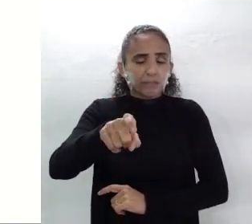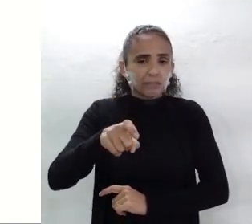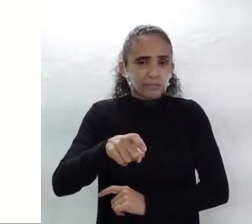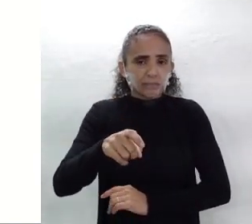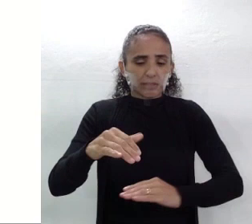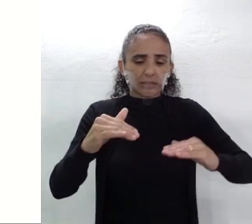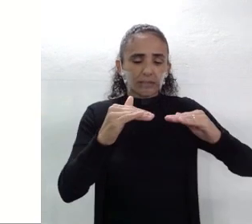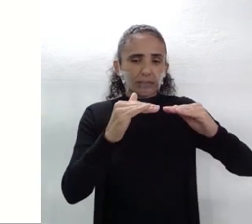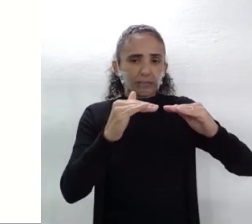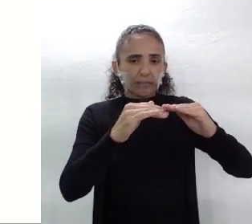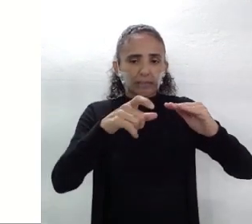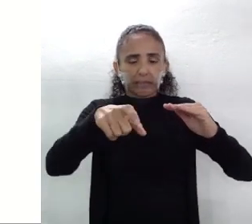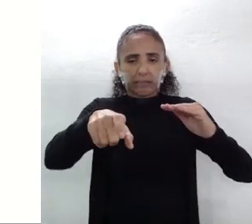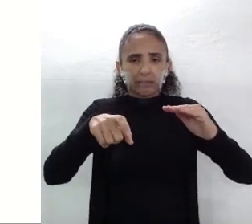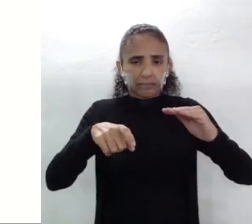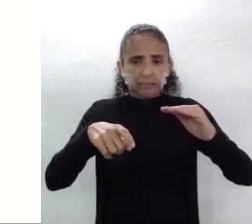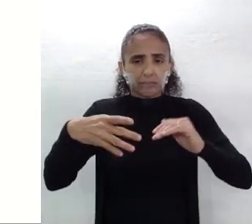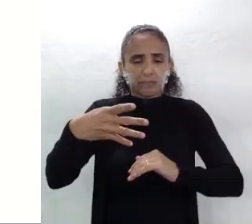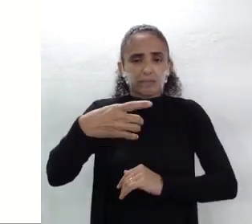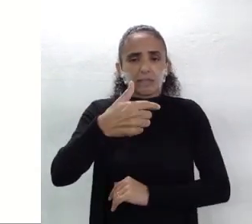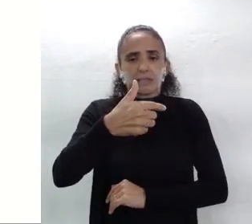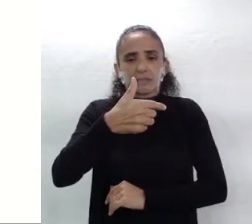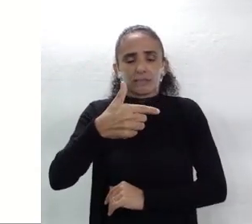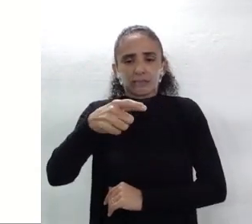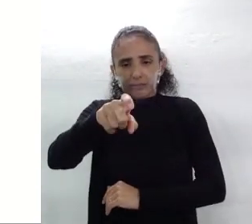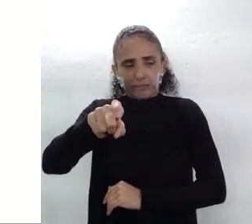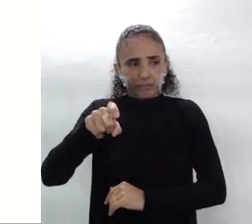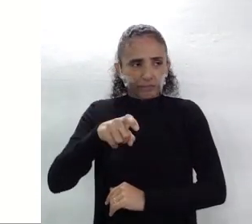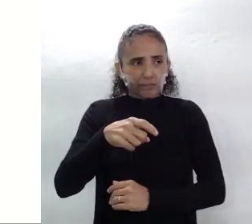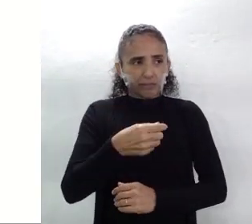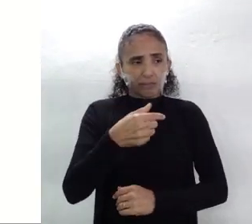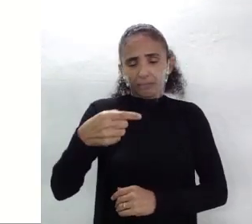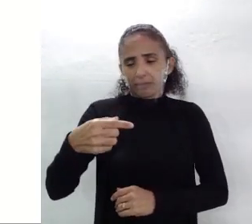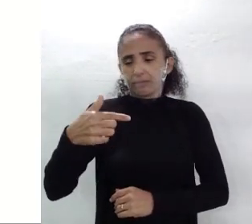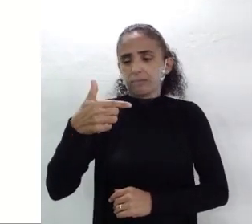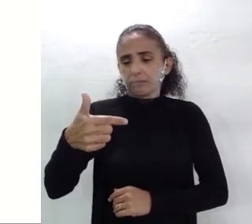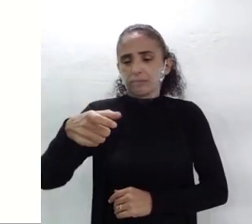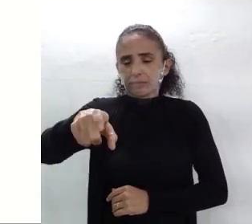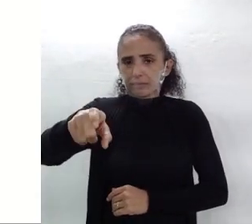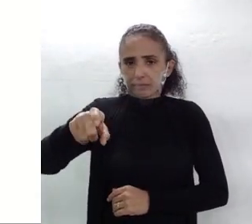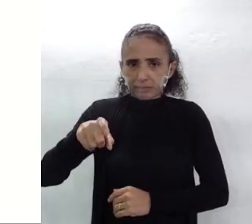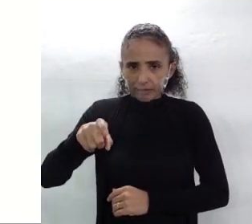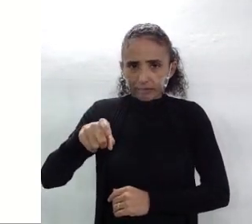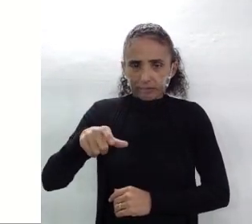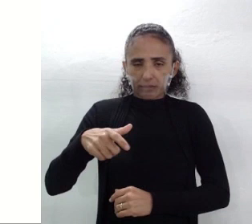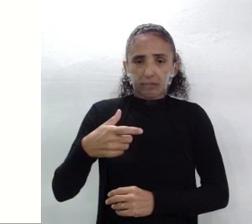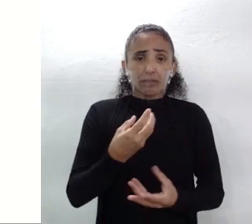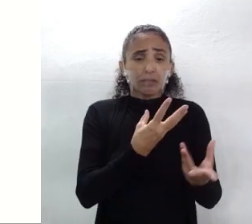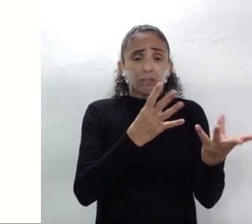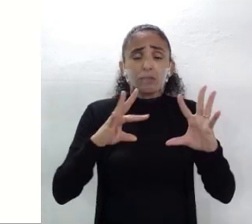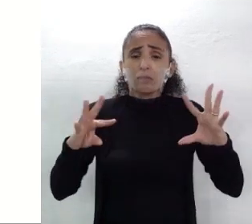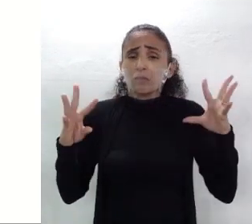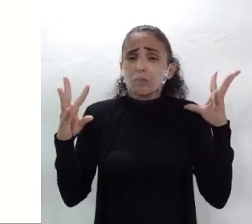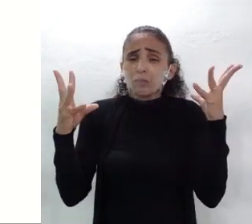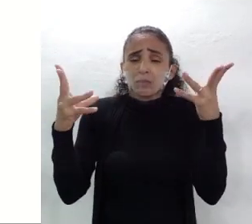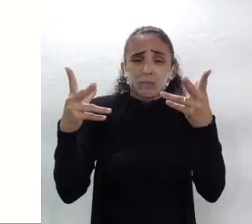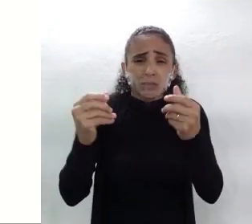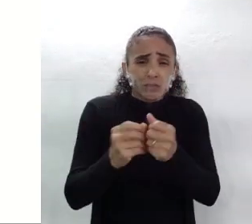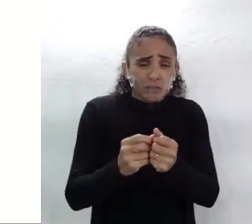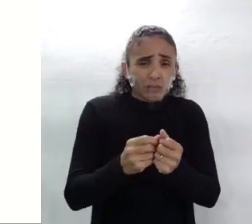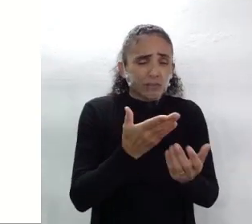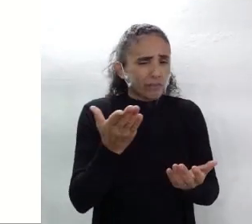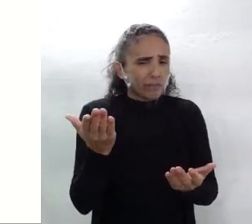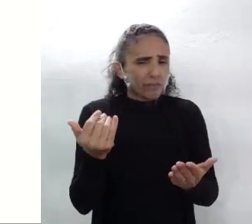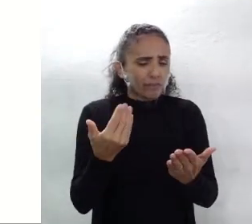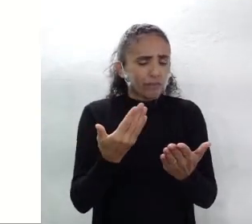Então, 4x menos 2x. Então, vai ficar 2x igual a 20 menos 10. Mas antes,